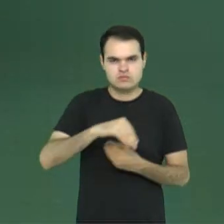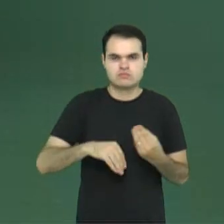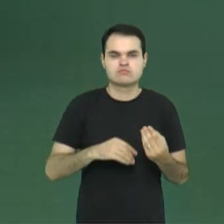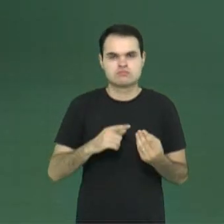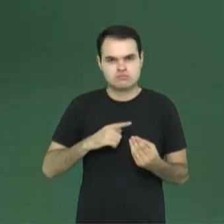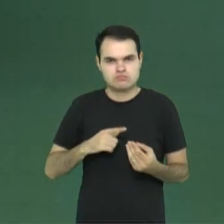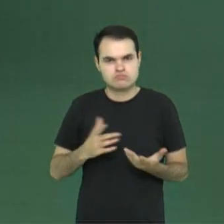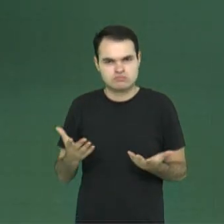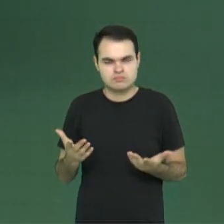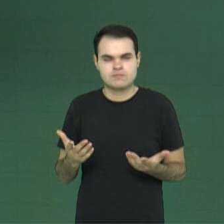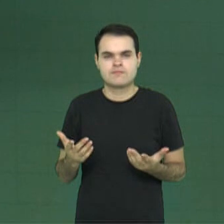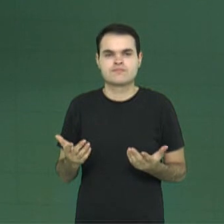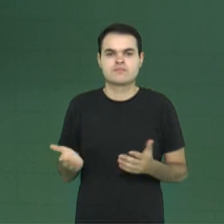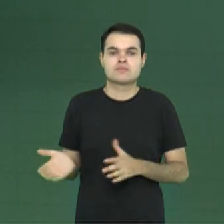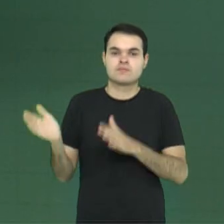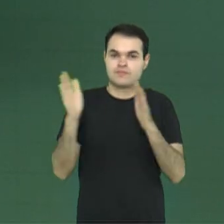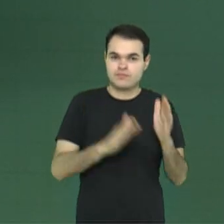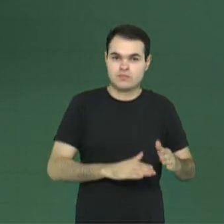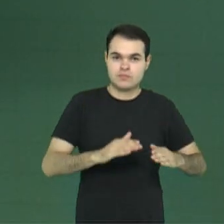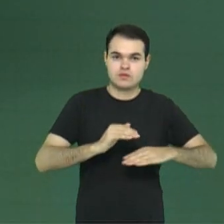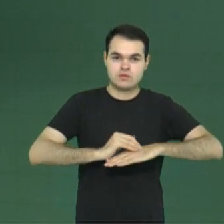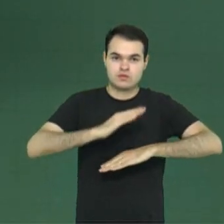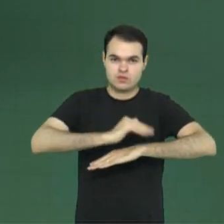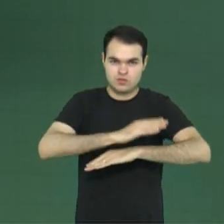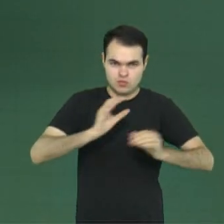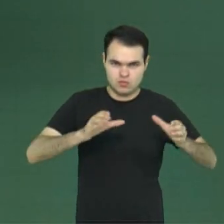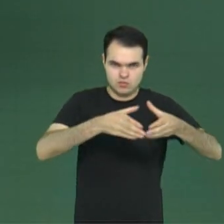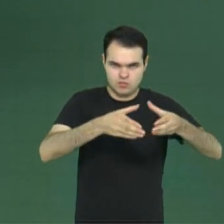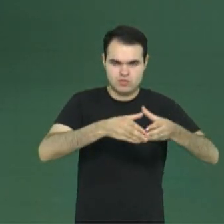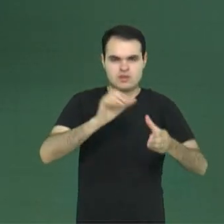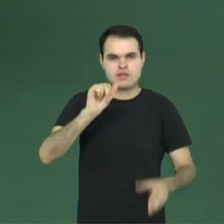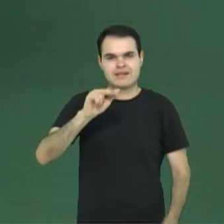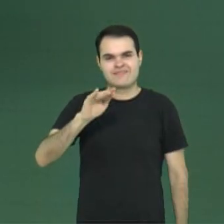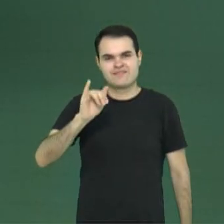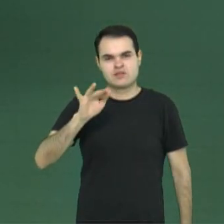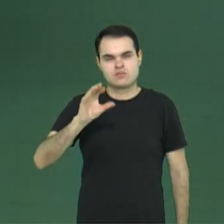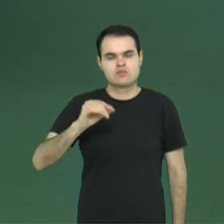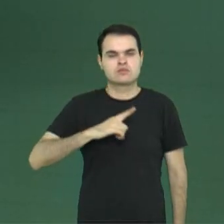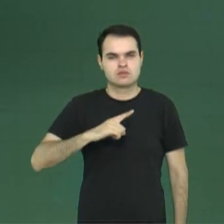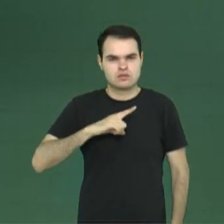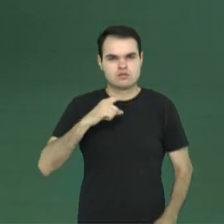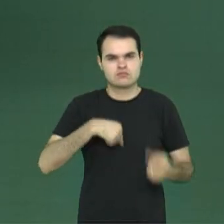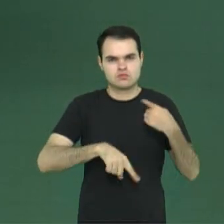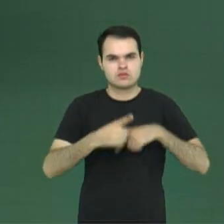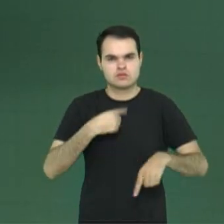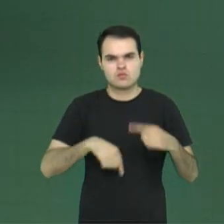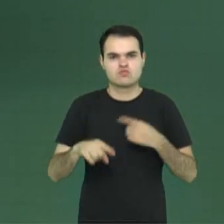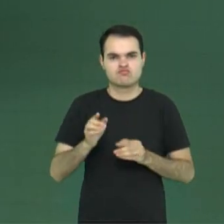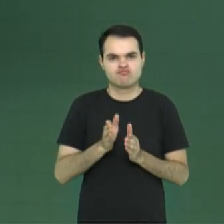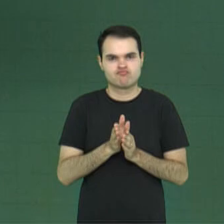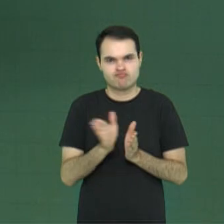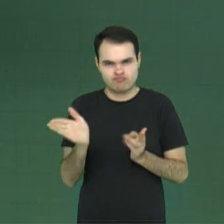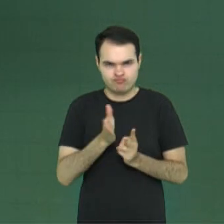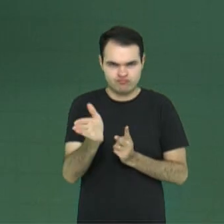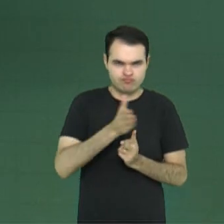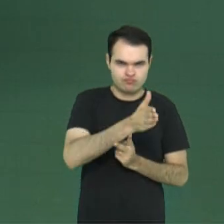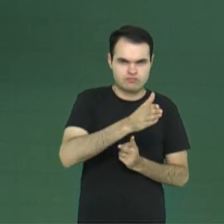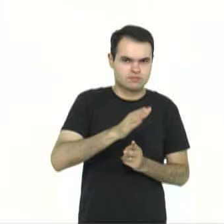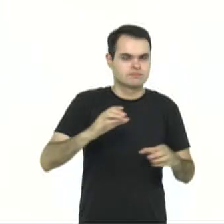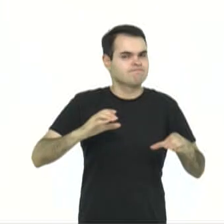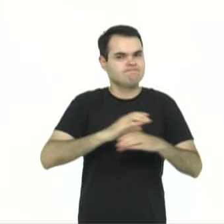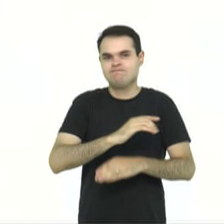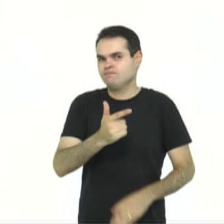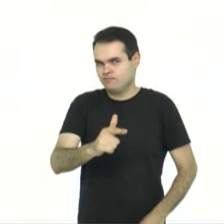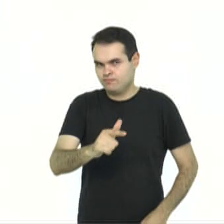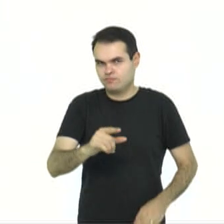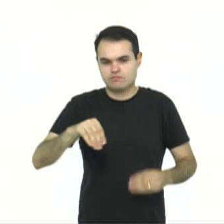venoso. Em contrapartida, os anfíbios, eles têm uma circulação já que é dupla e incompleta. Existe um